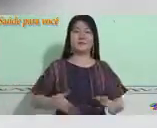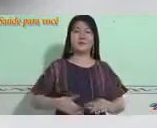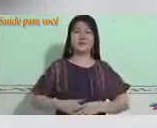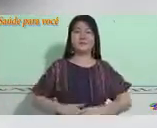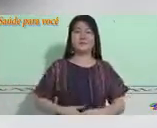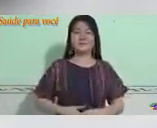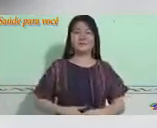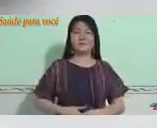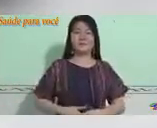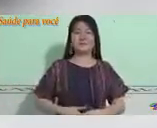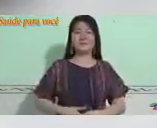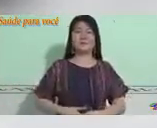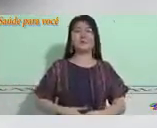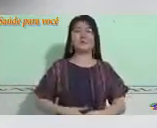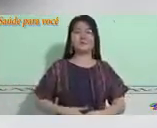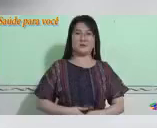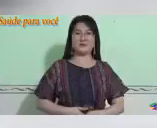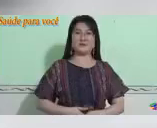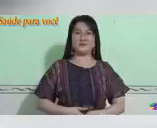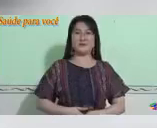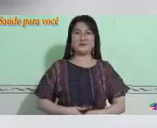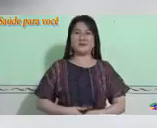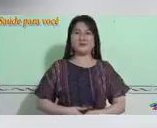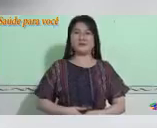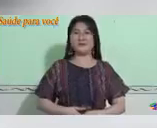para evitar sua falta.